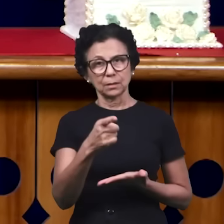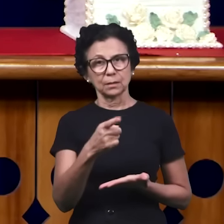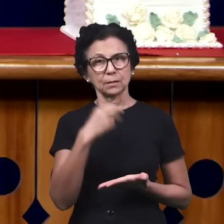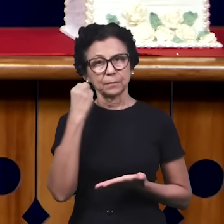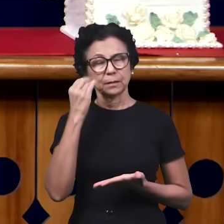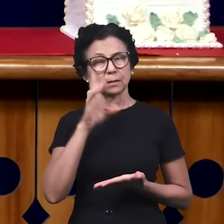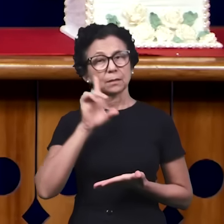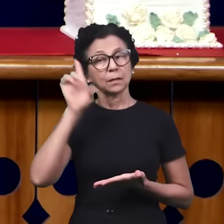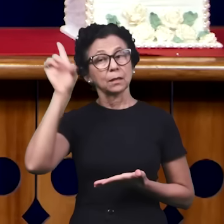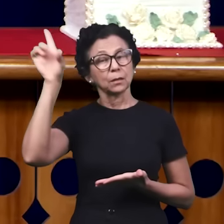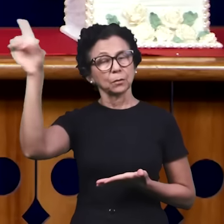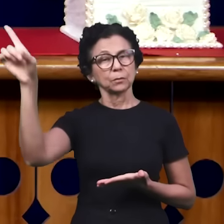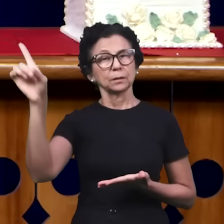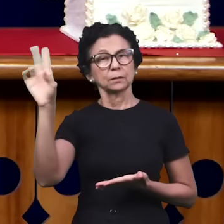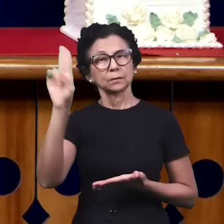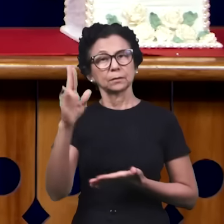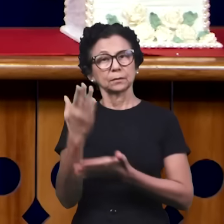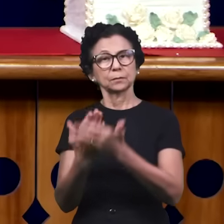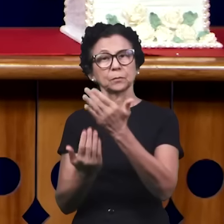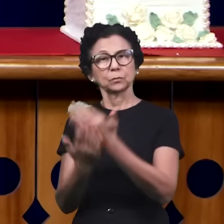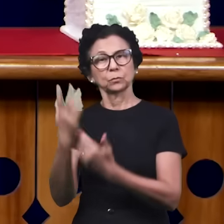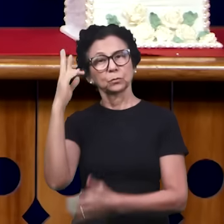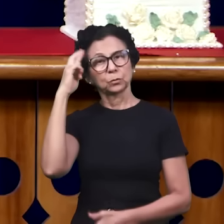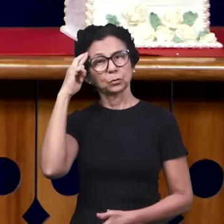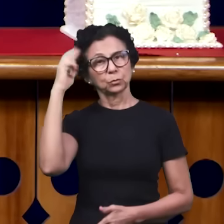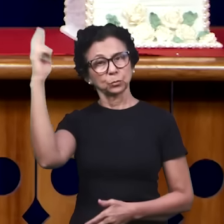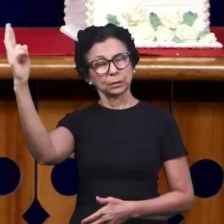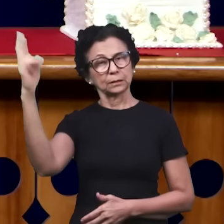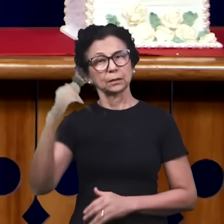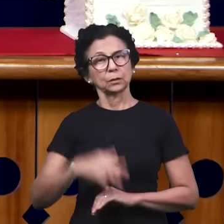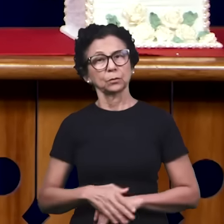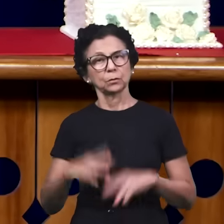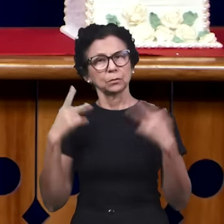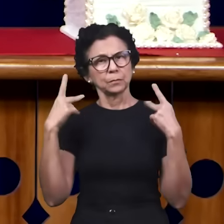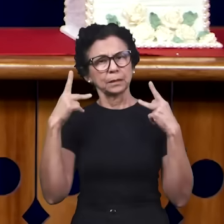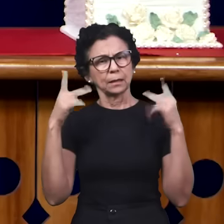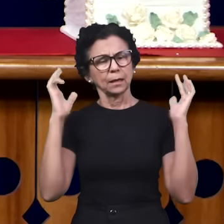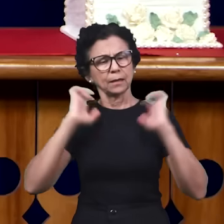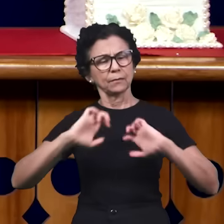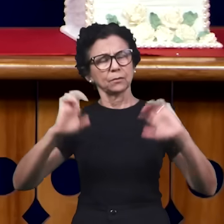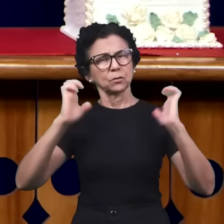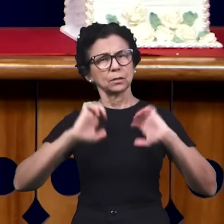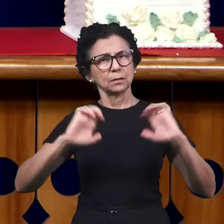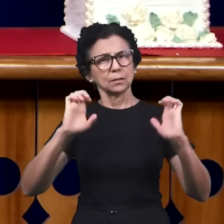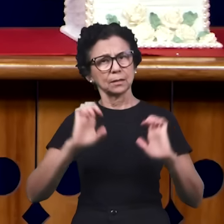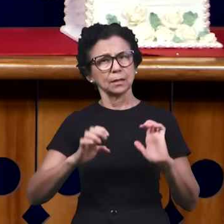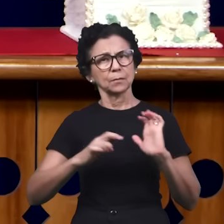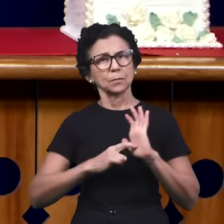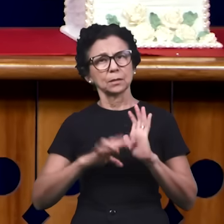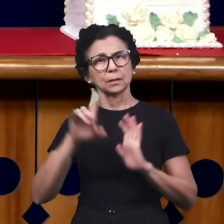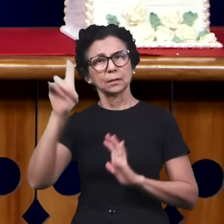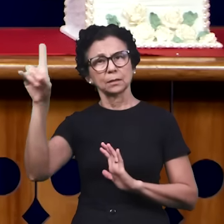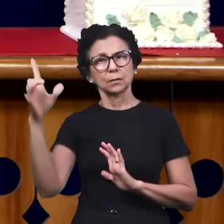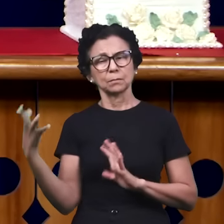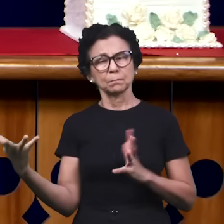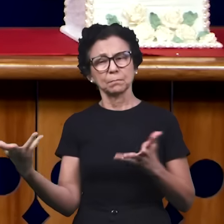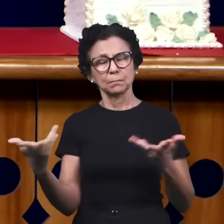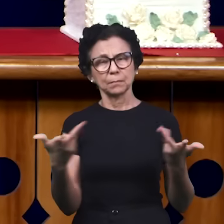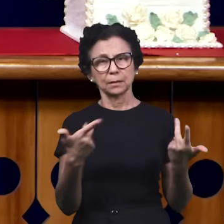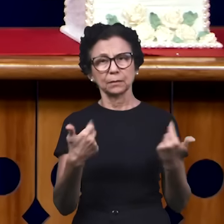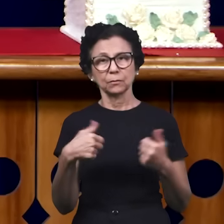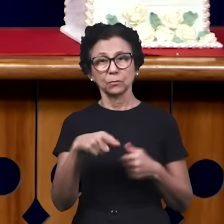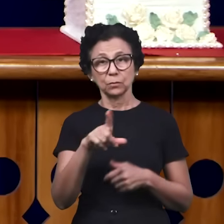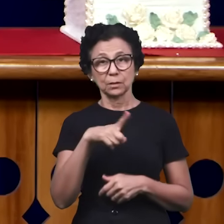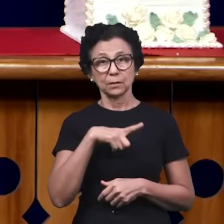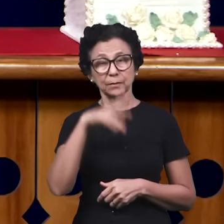Deus, de ser um instrumento na mão do Senhor, de levar a palavra do Senhor, de mostrar que Deus é maravilhoso. Você vai ter um dom